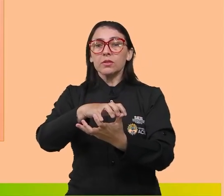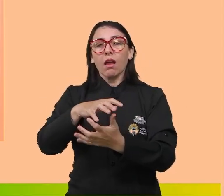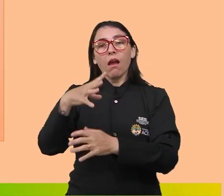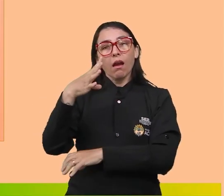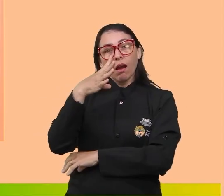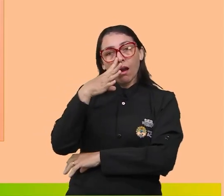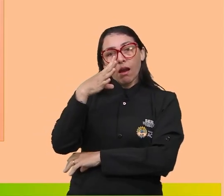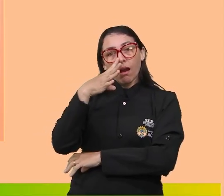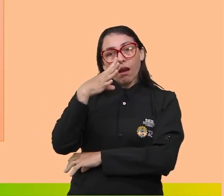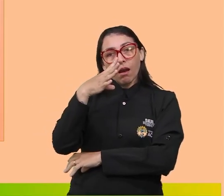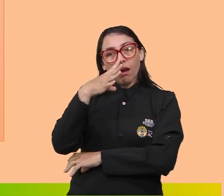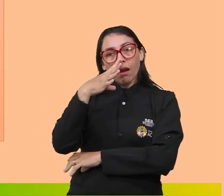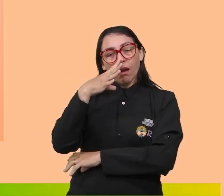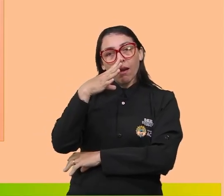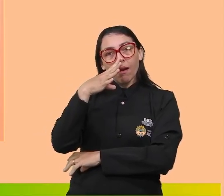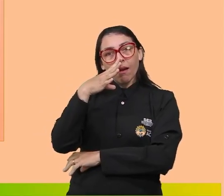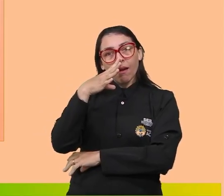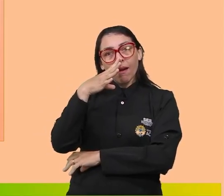espectadores a